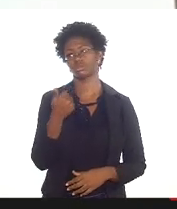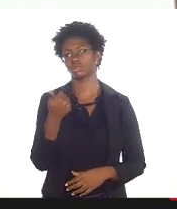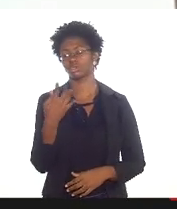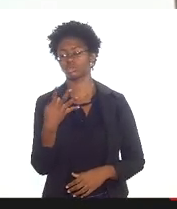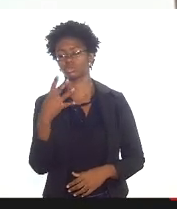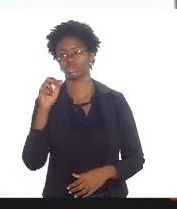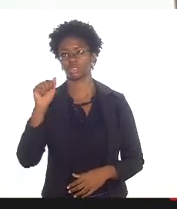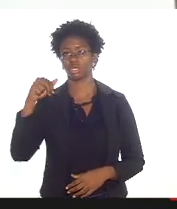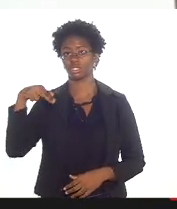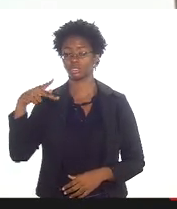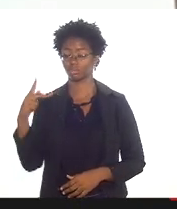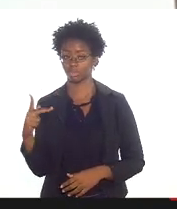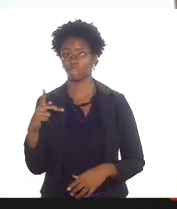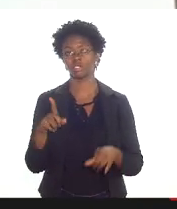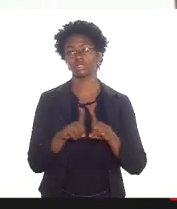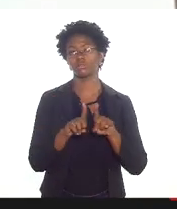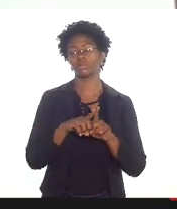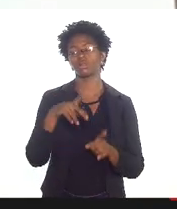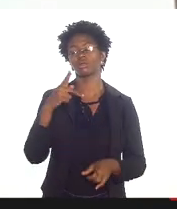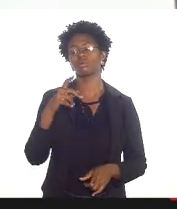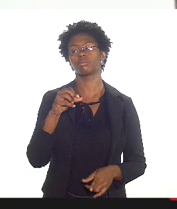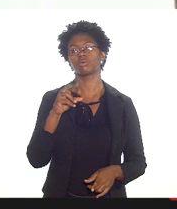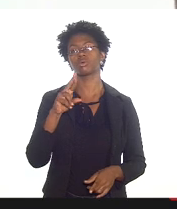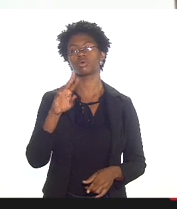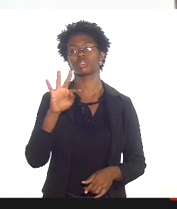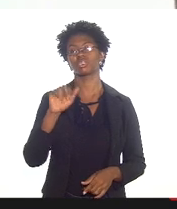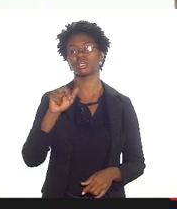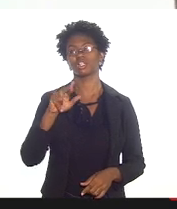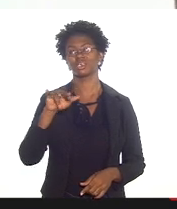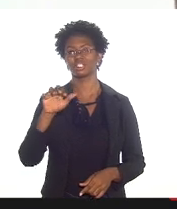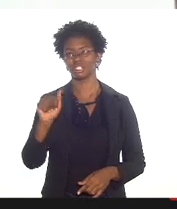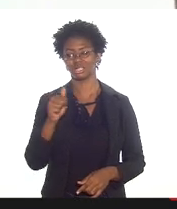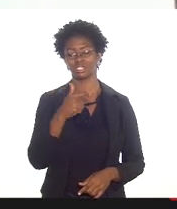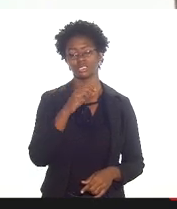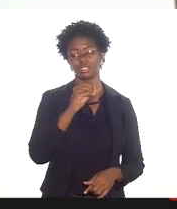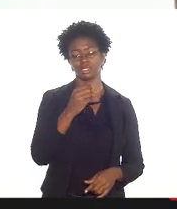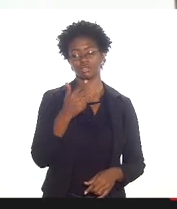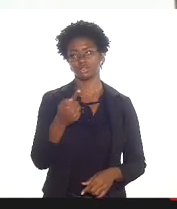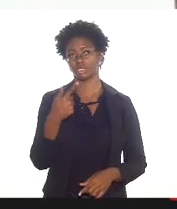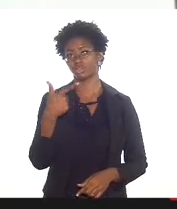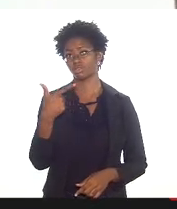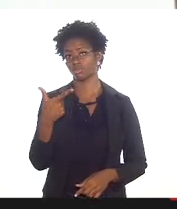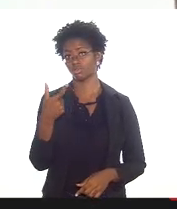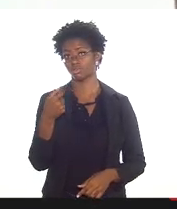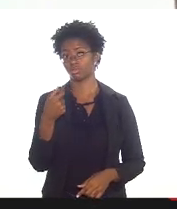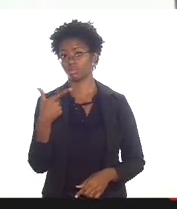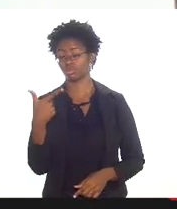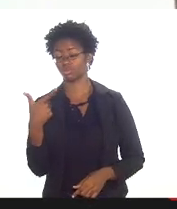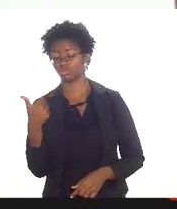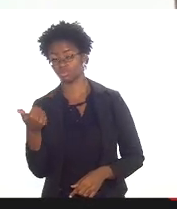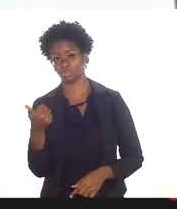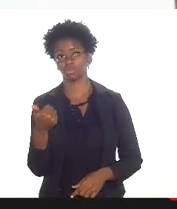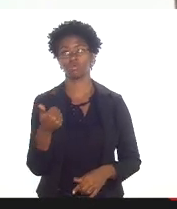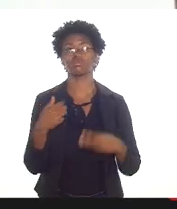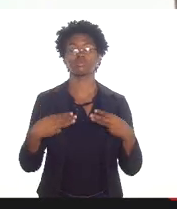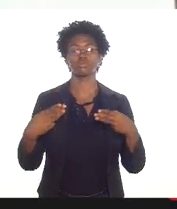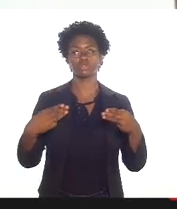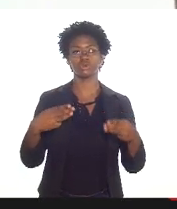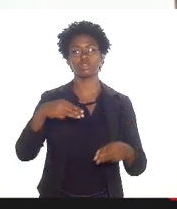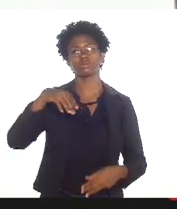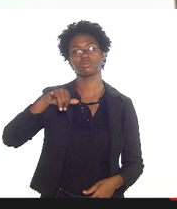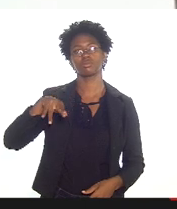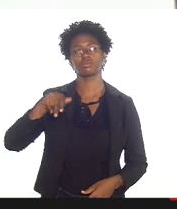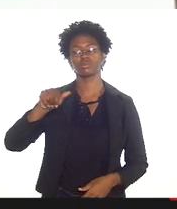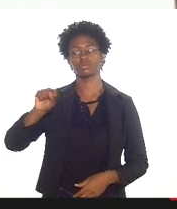e sobre a portaria 07 de 21 do Ministério de Minas e Energias.